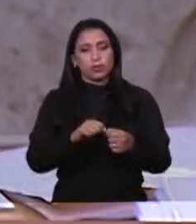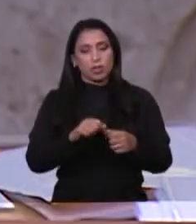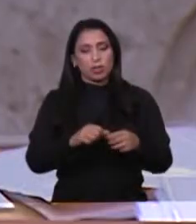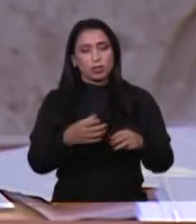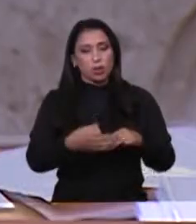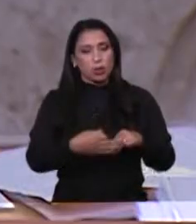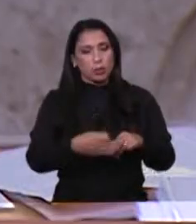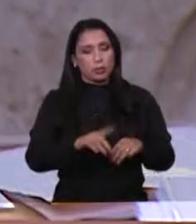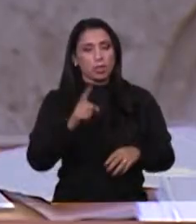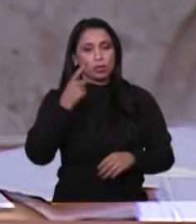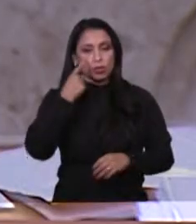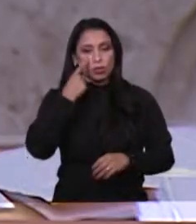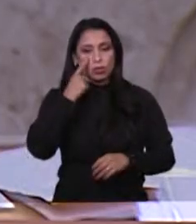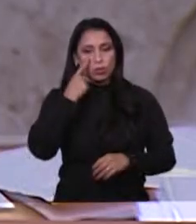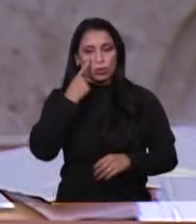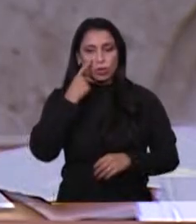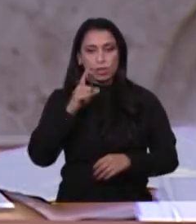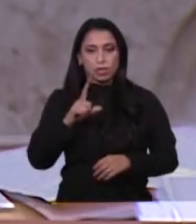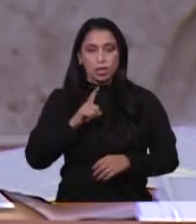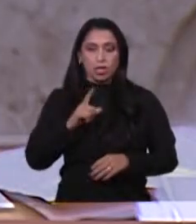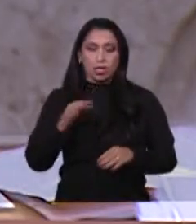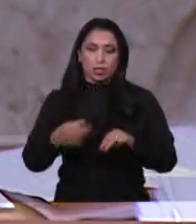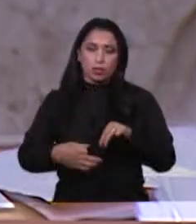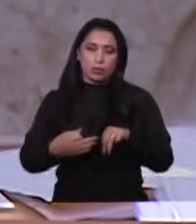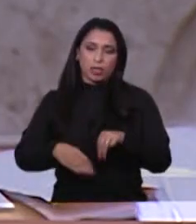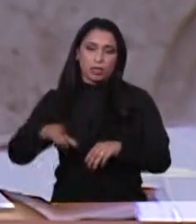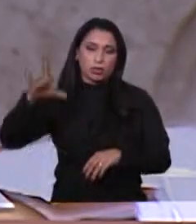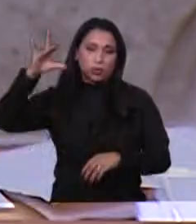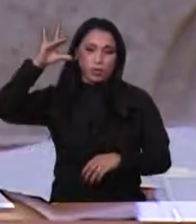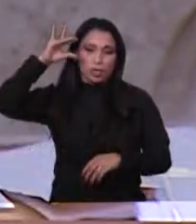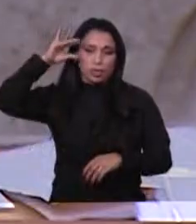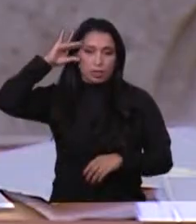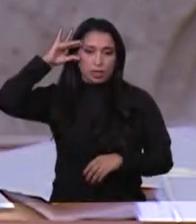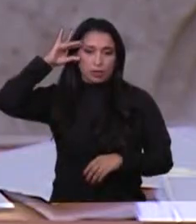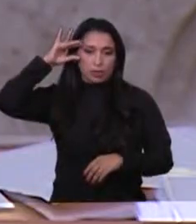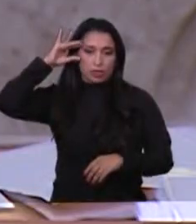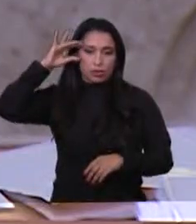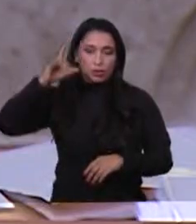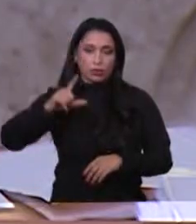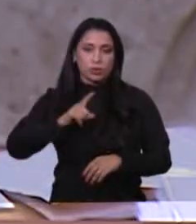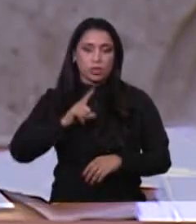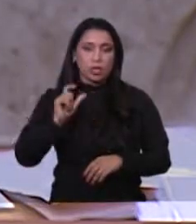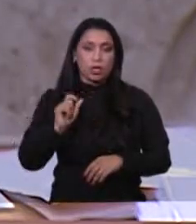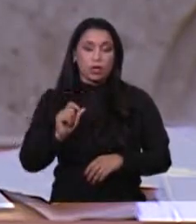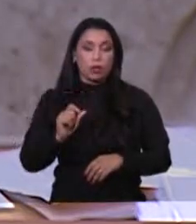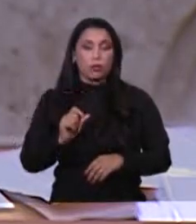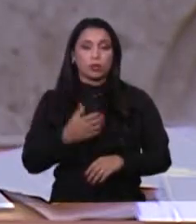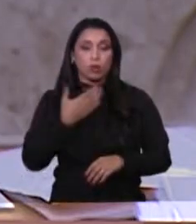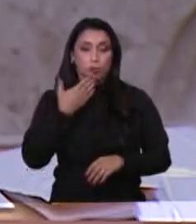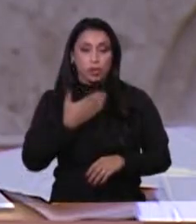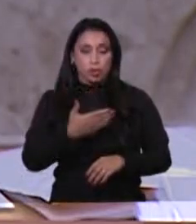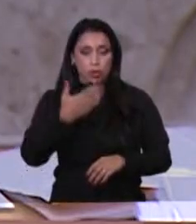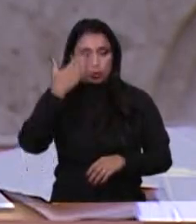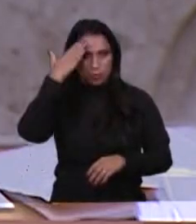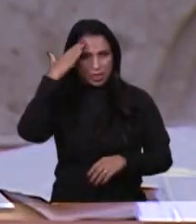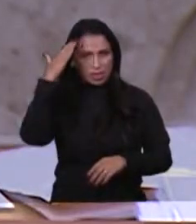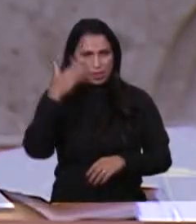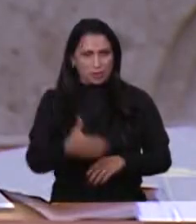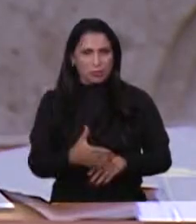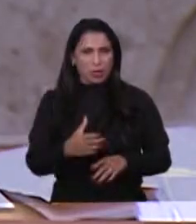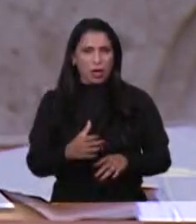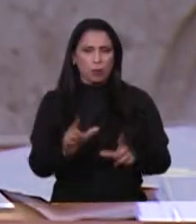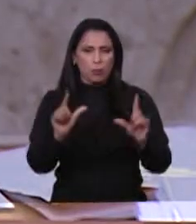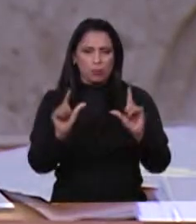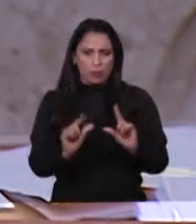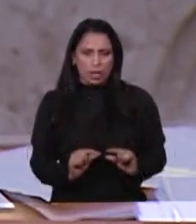ministro Nunes Marques e o ministro André Mendonça, e especificamente quanto ao mérito em menor extensão e na